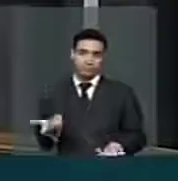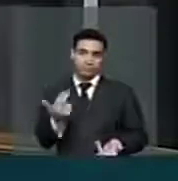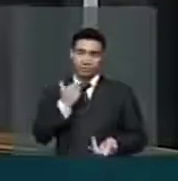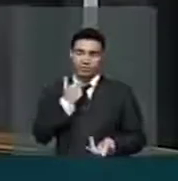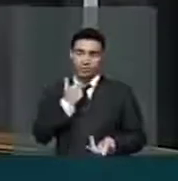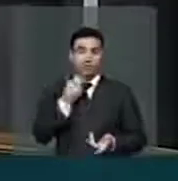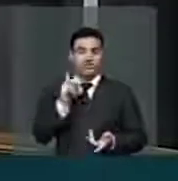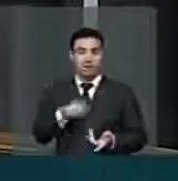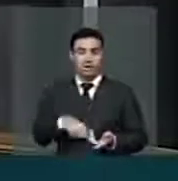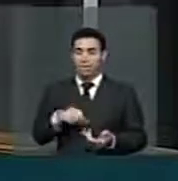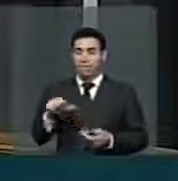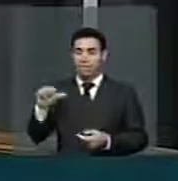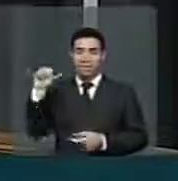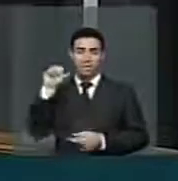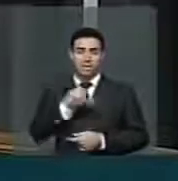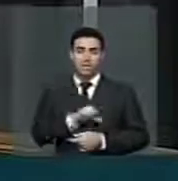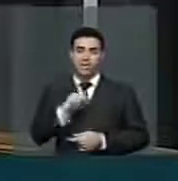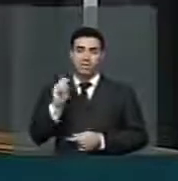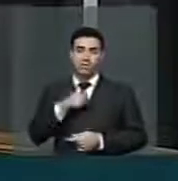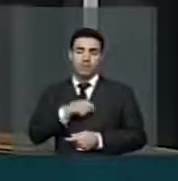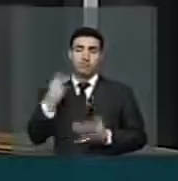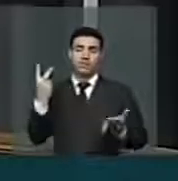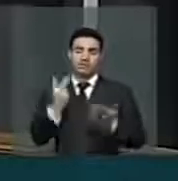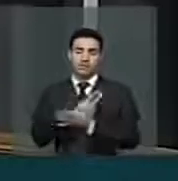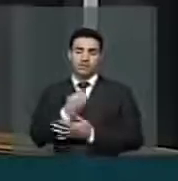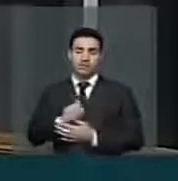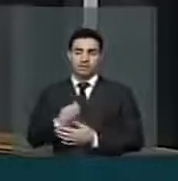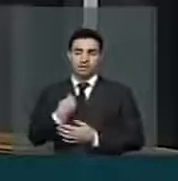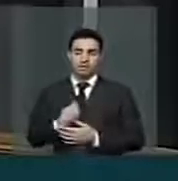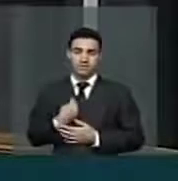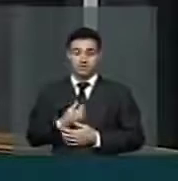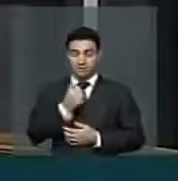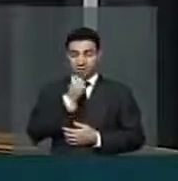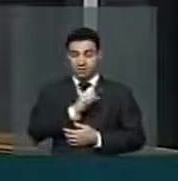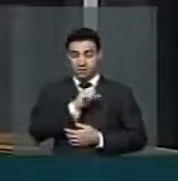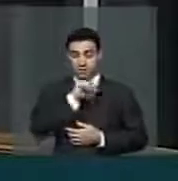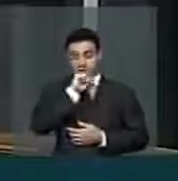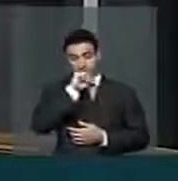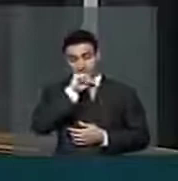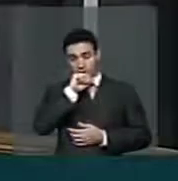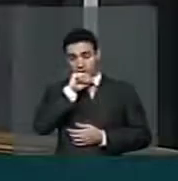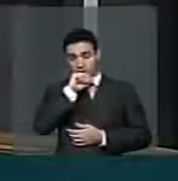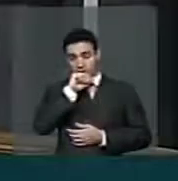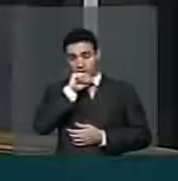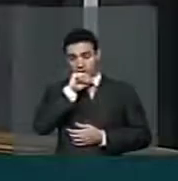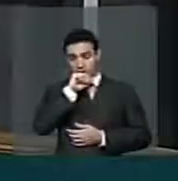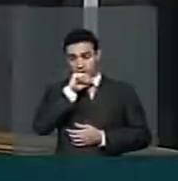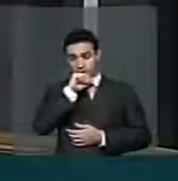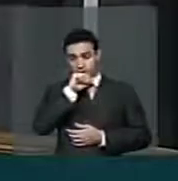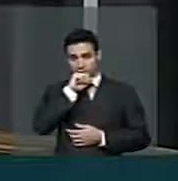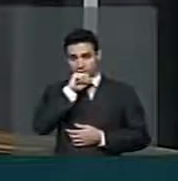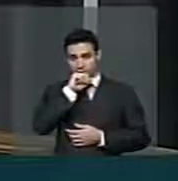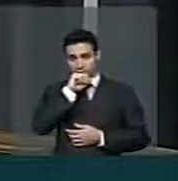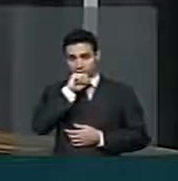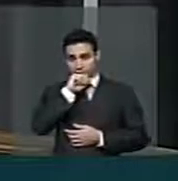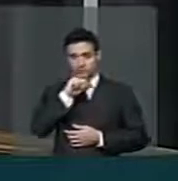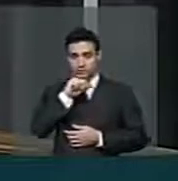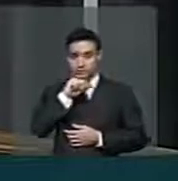é a pior situação que pode existir nesta vida. Uma mãe no leito de morte do seu